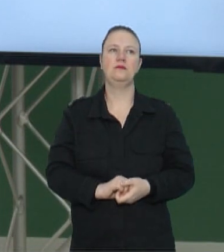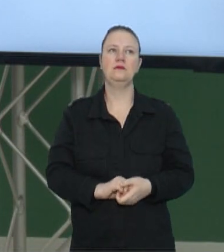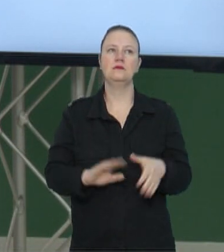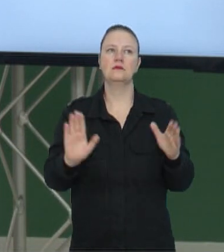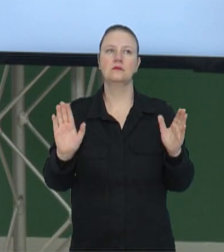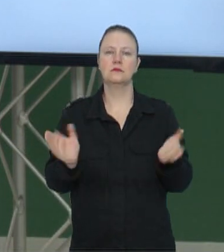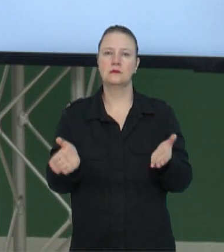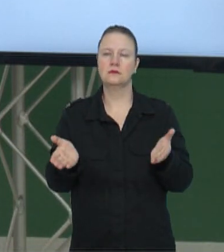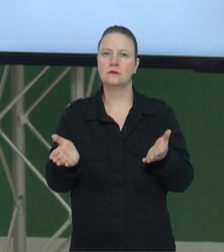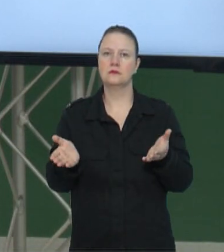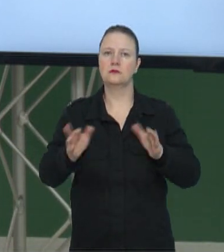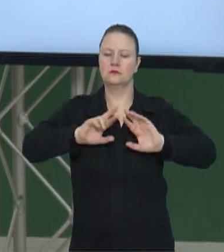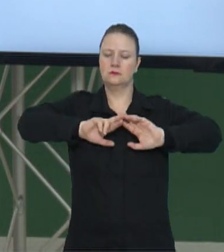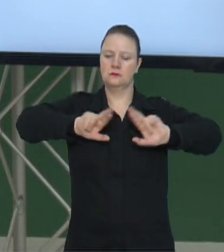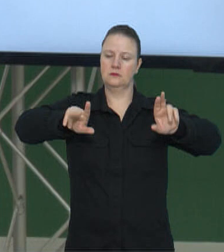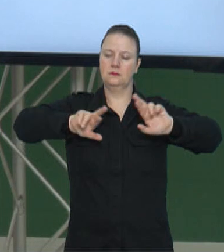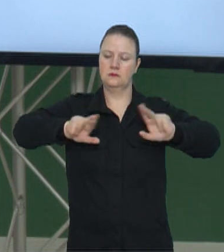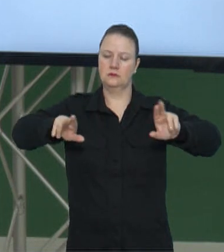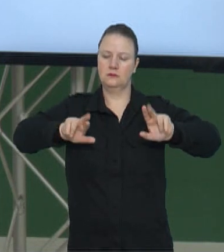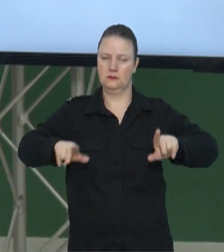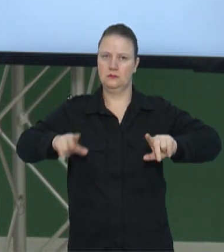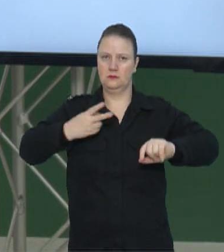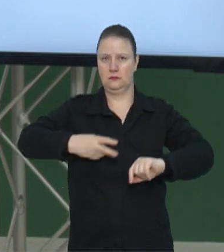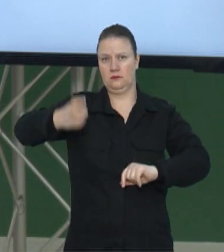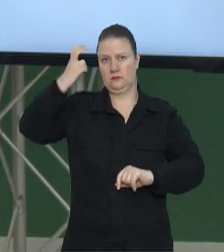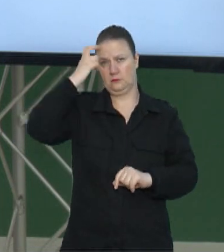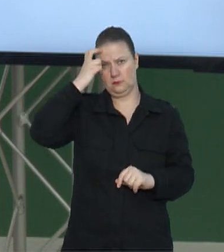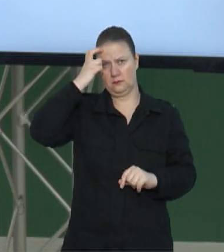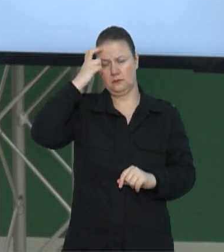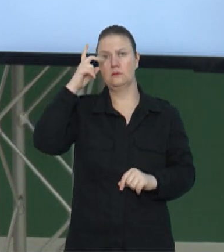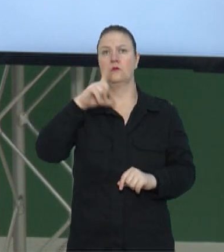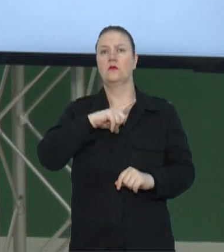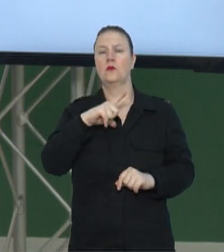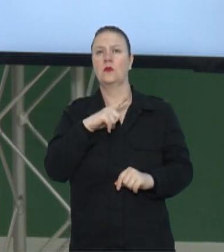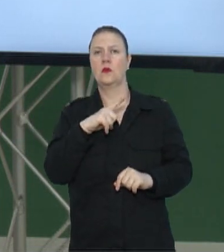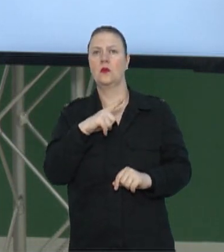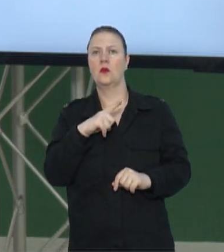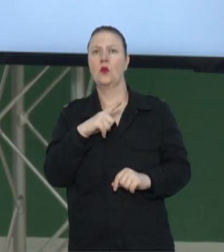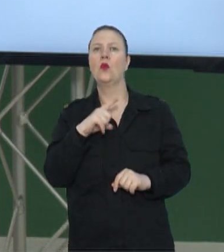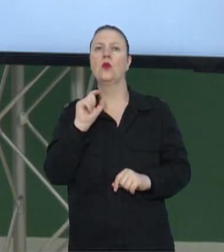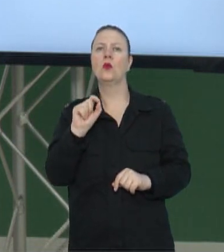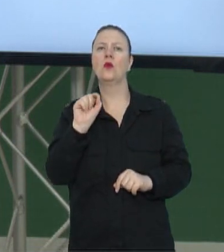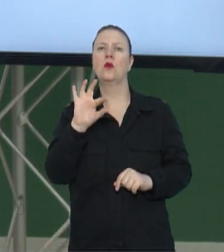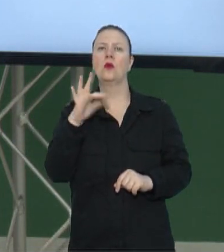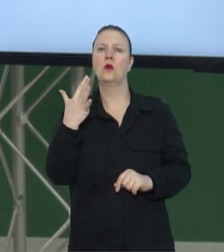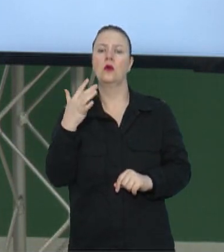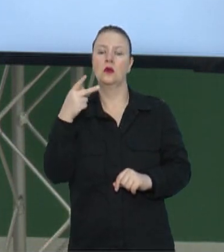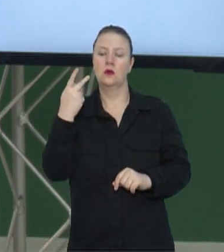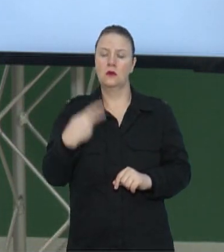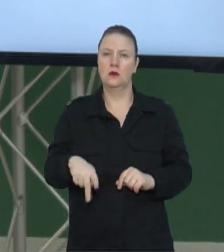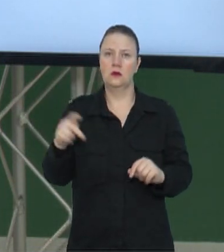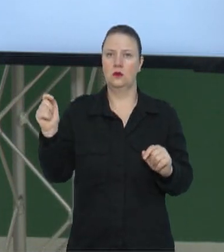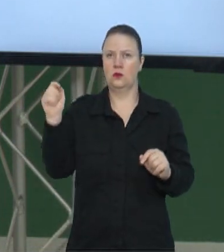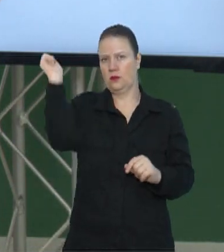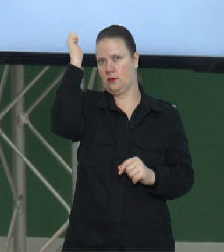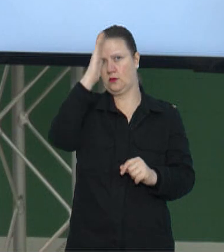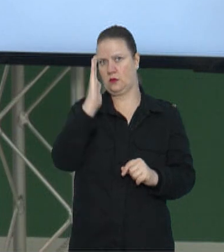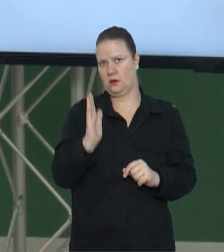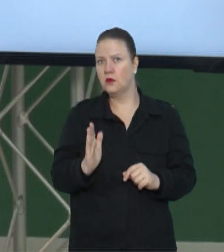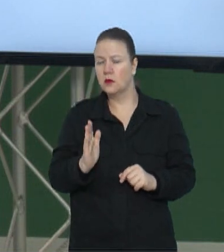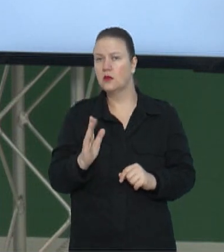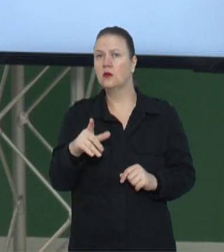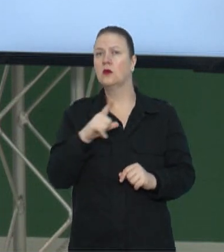dessa diversidade cultural, então, esses grupos se juntam no Brasil e nós vamos ter como